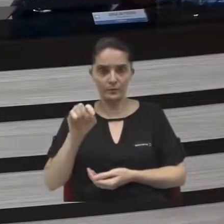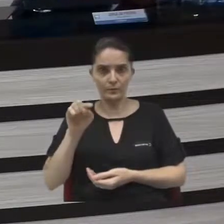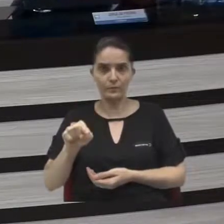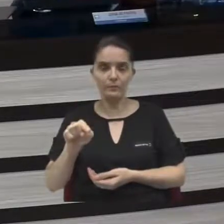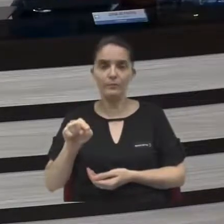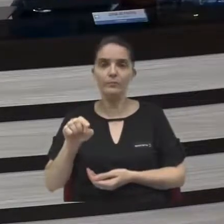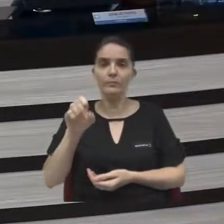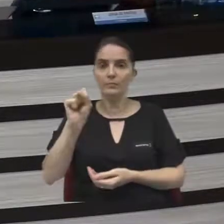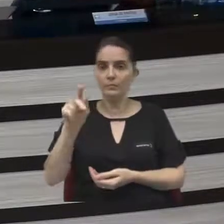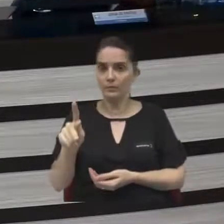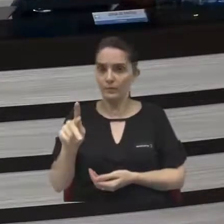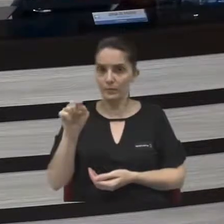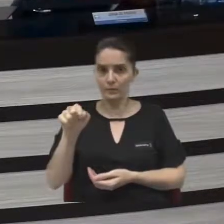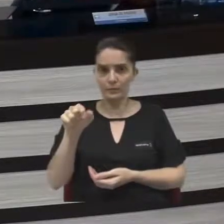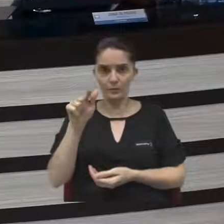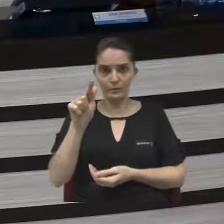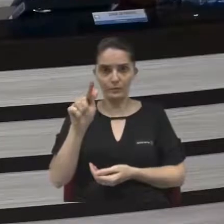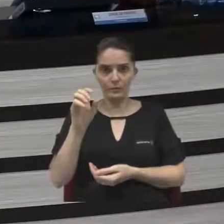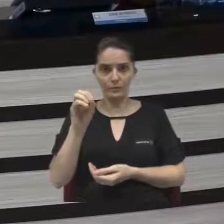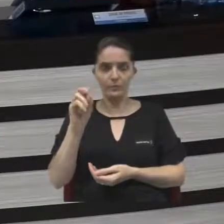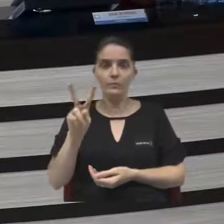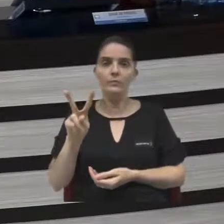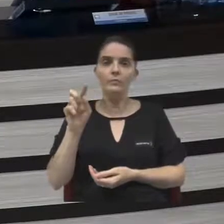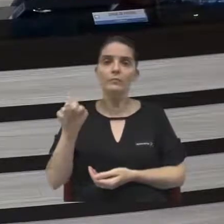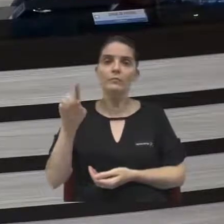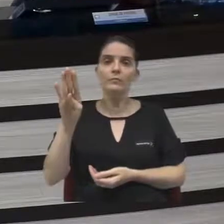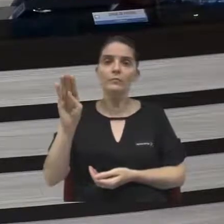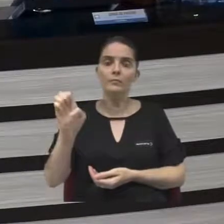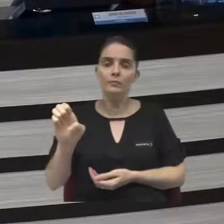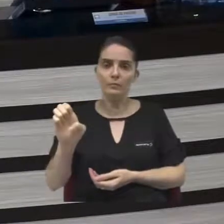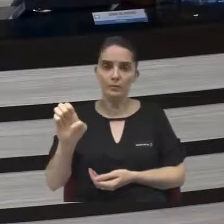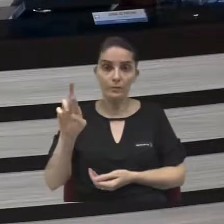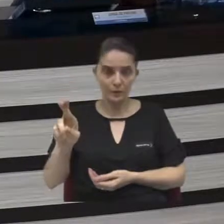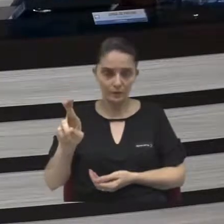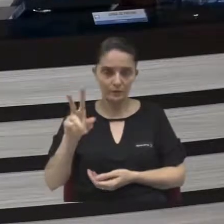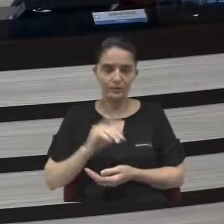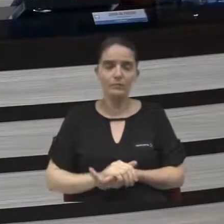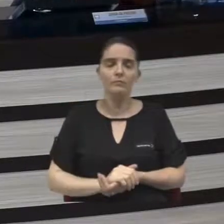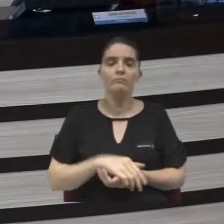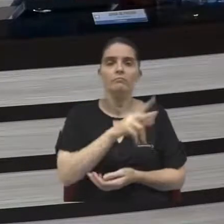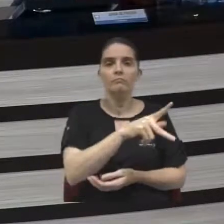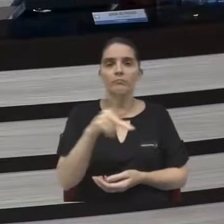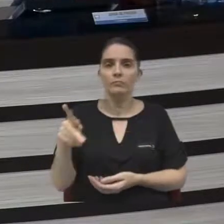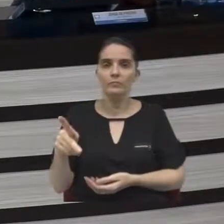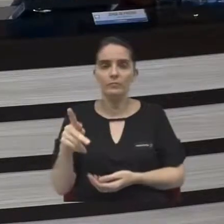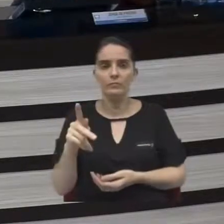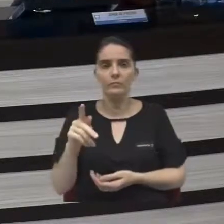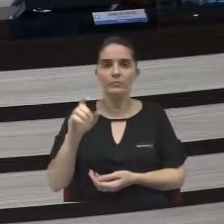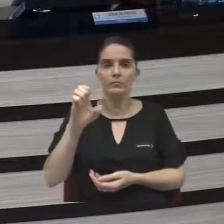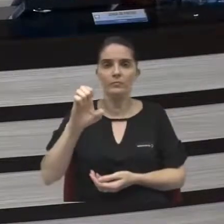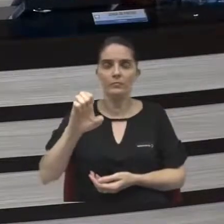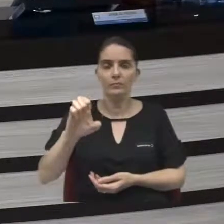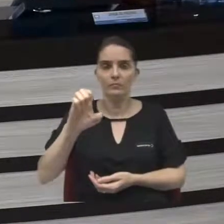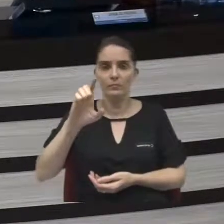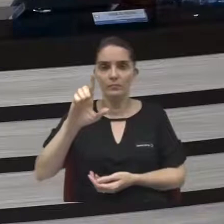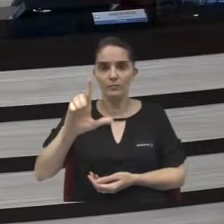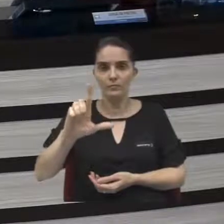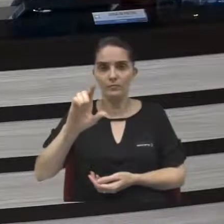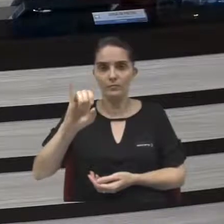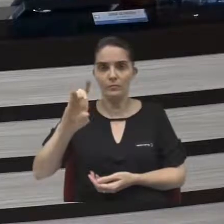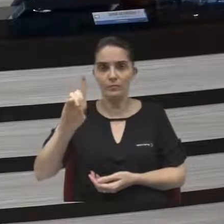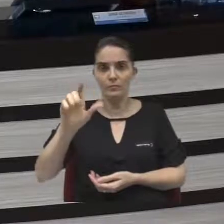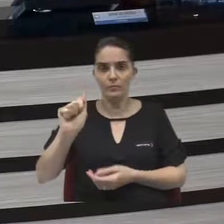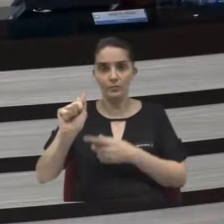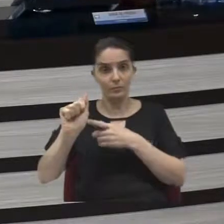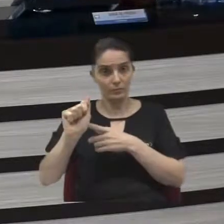www.tce.sp.gov.br. Presente a doutora Élida Graziane Pinto, digníssima representante do